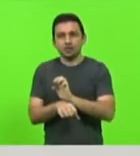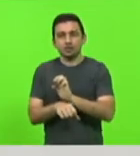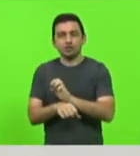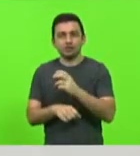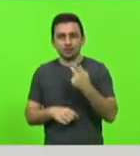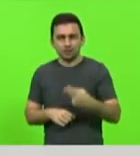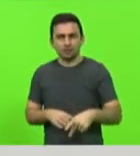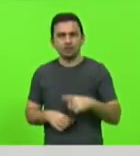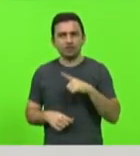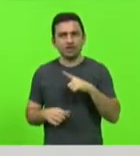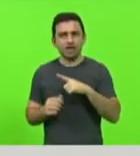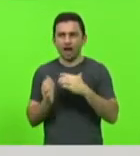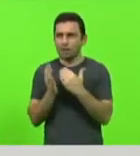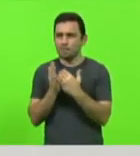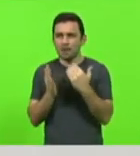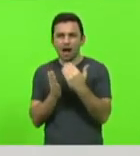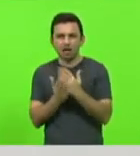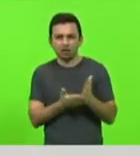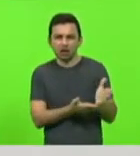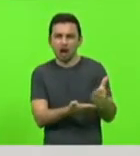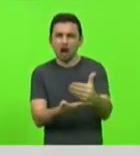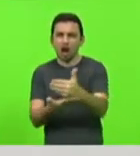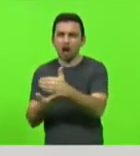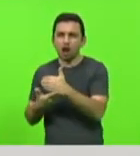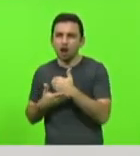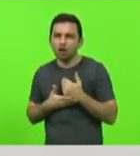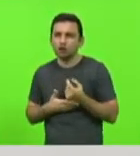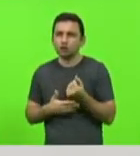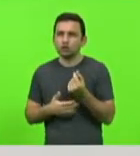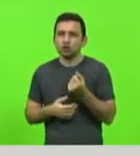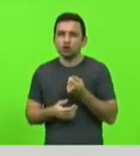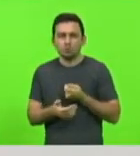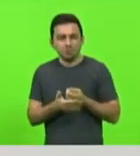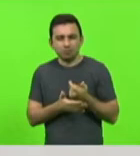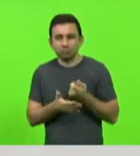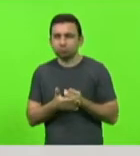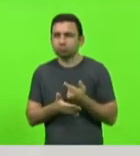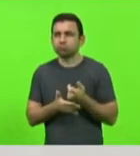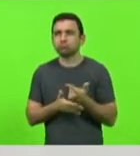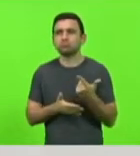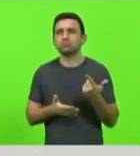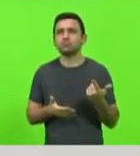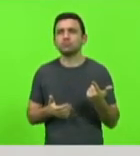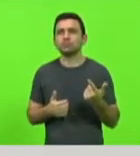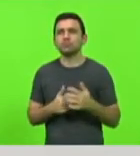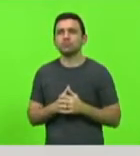que tem superávit de arrecadação, um Estado que contribui significativamente